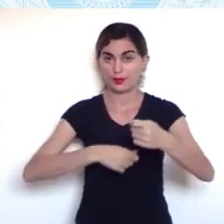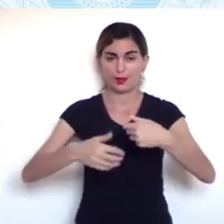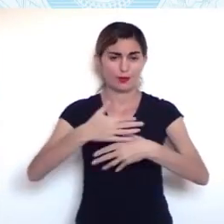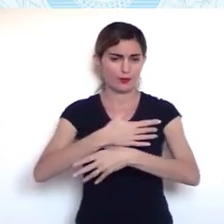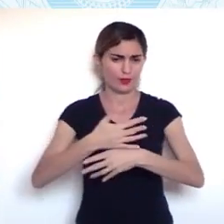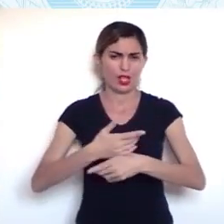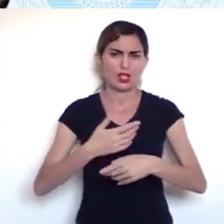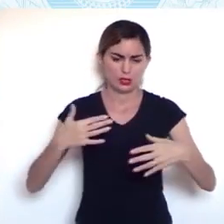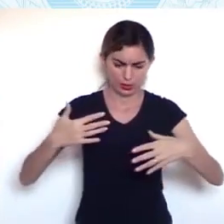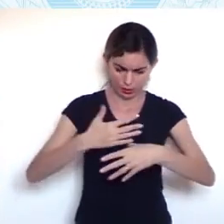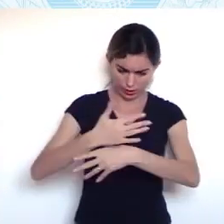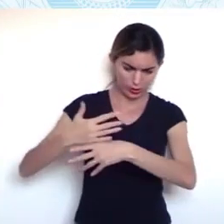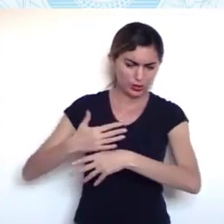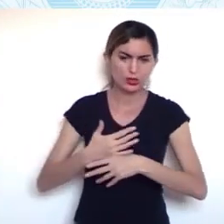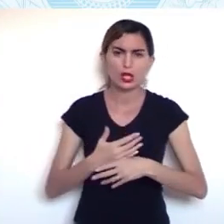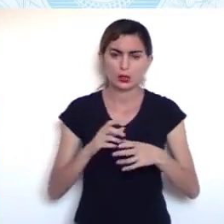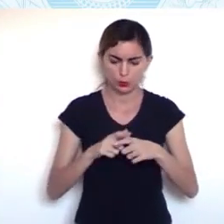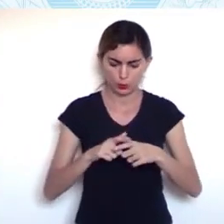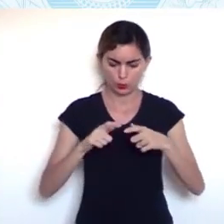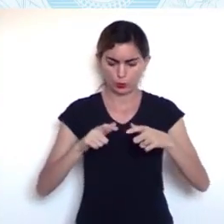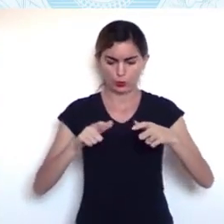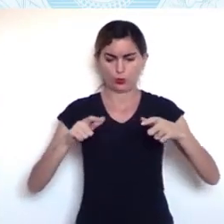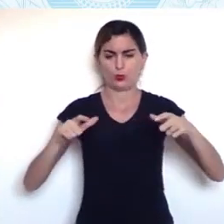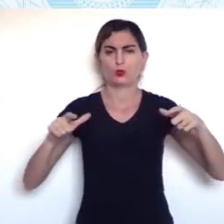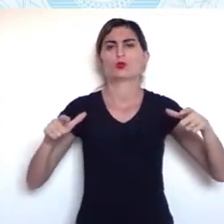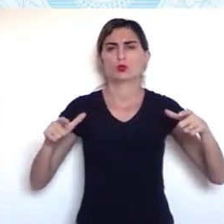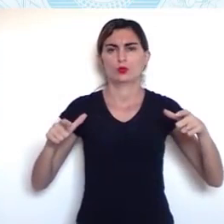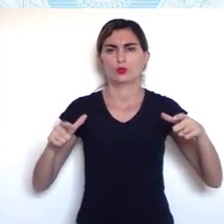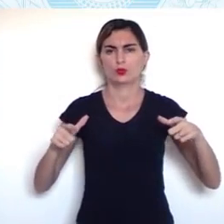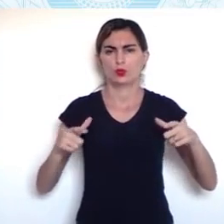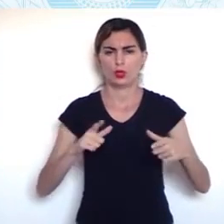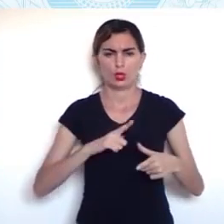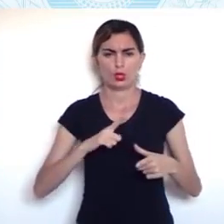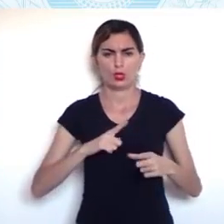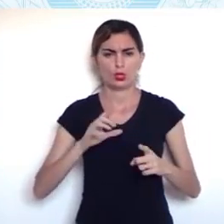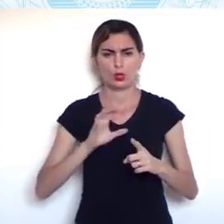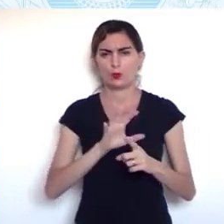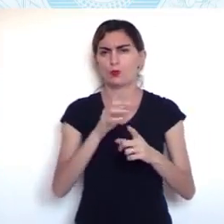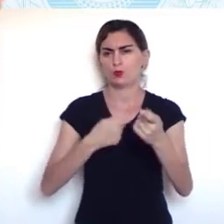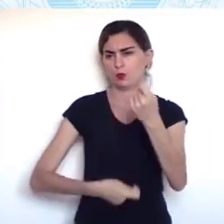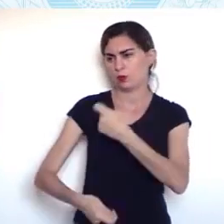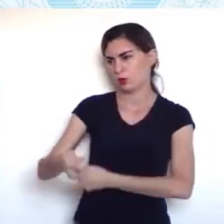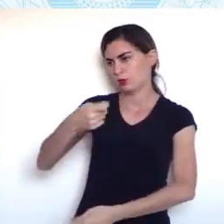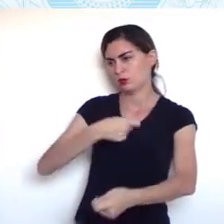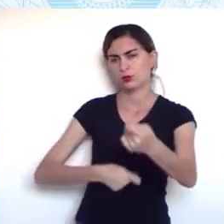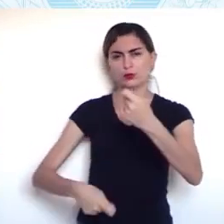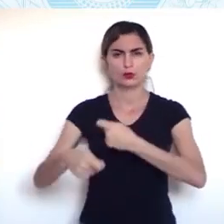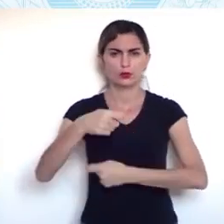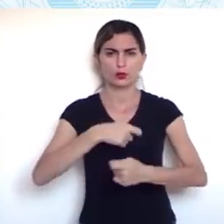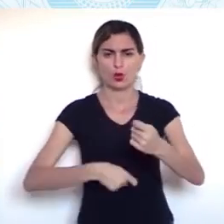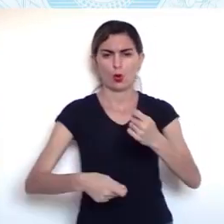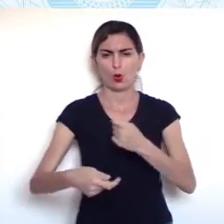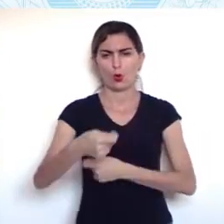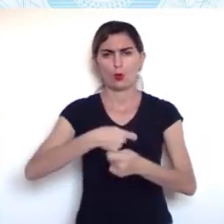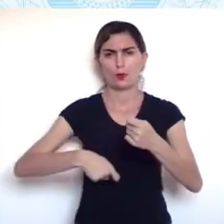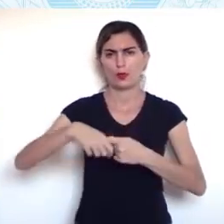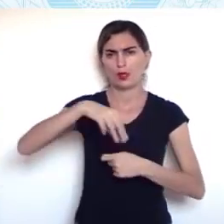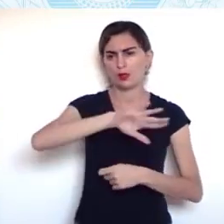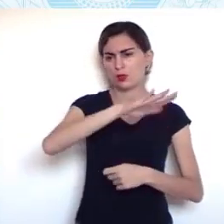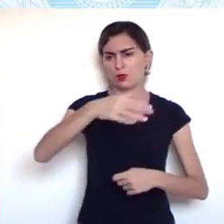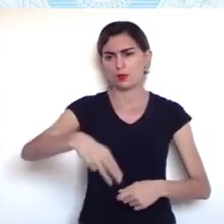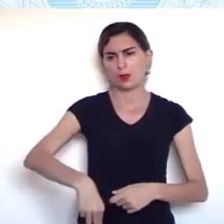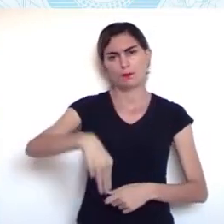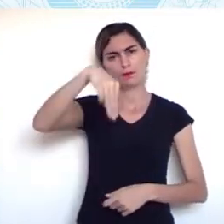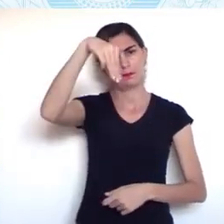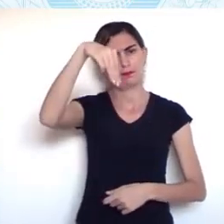cidades. Cidades estavam crescendo, exerciam forte monopólio, né, sobre o comércio no